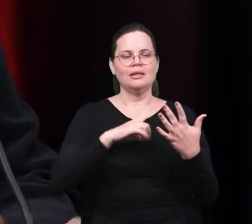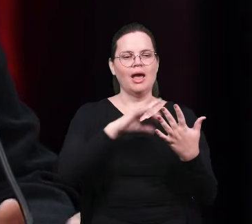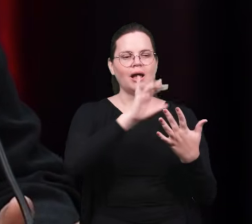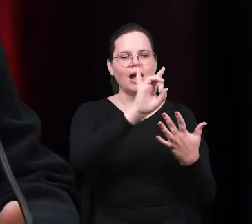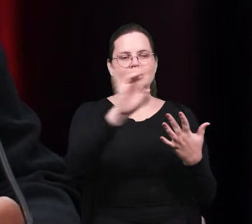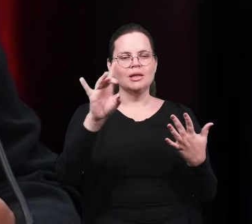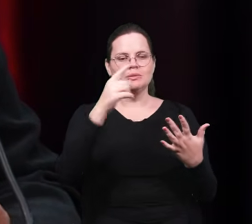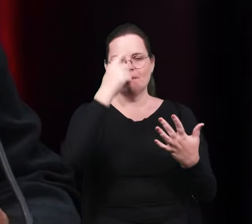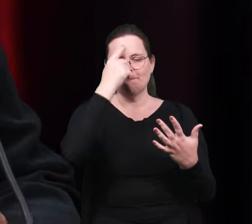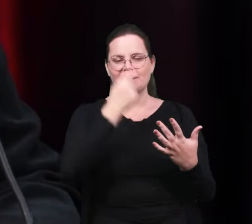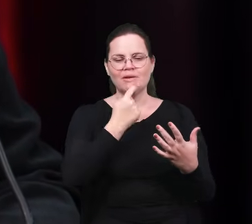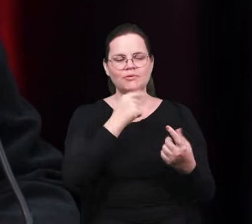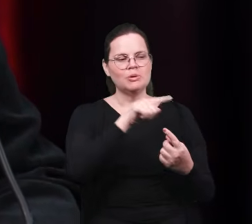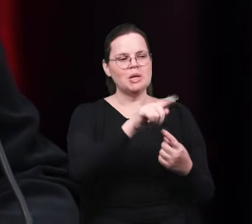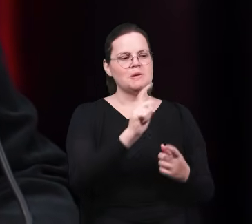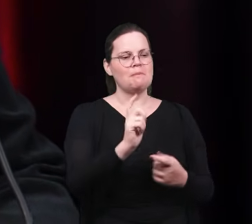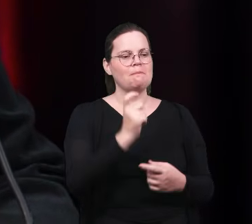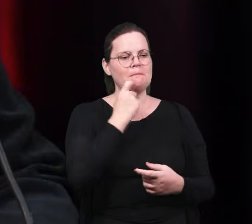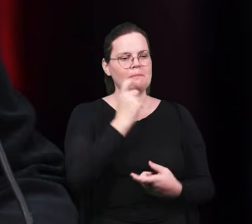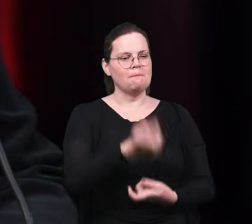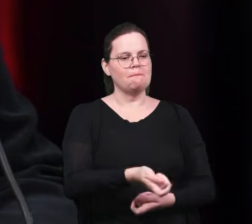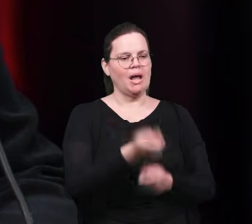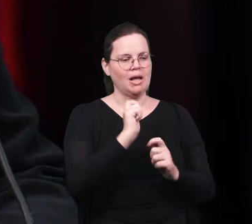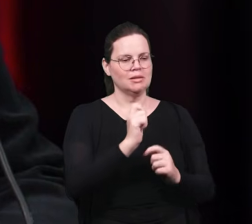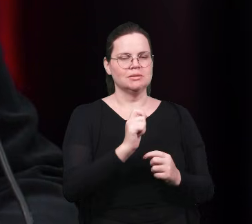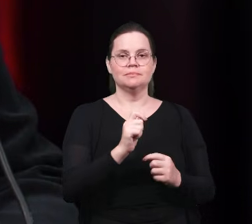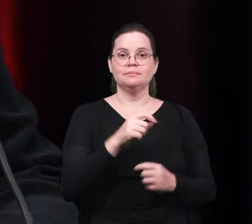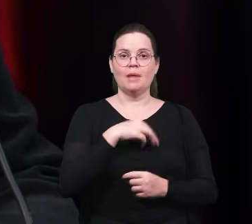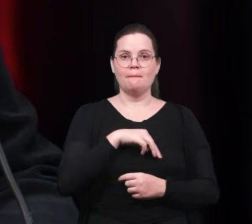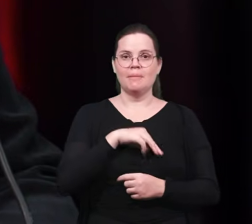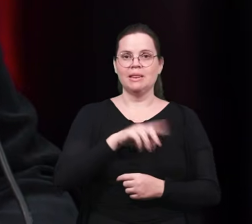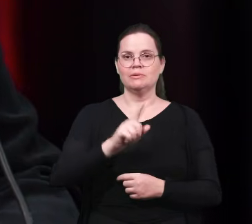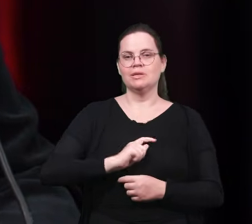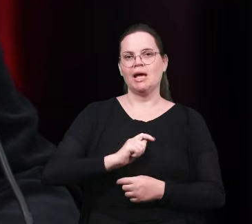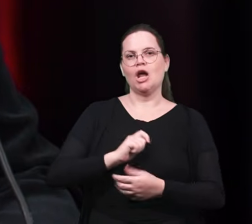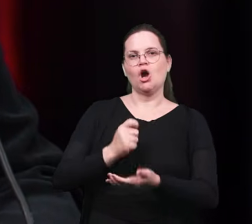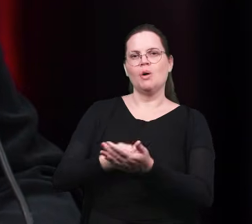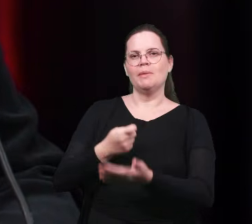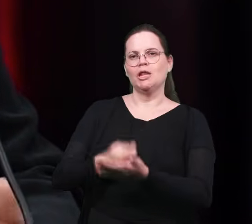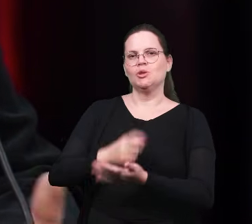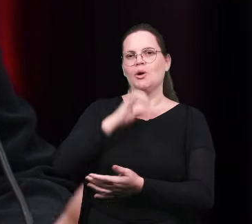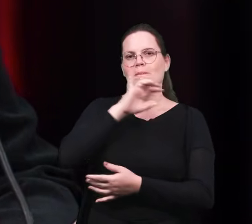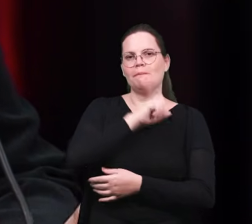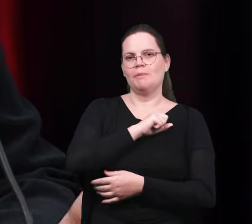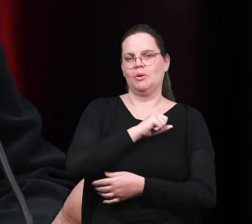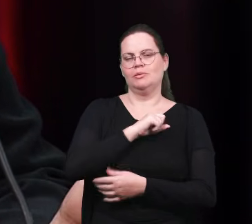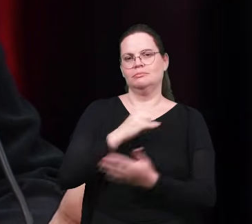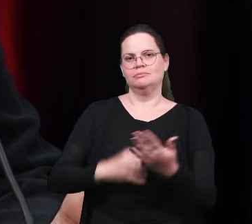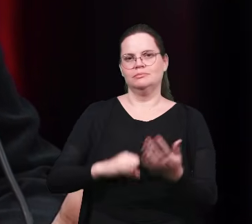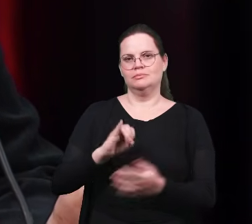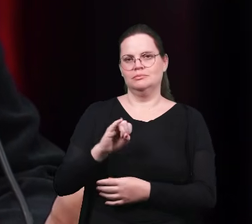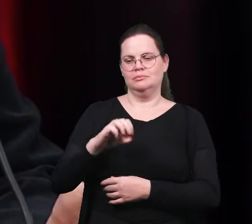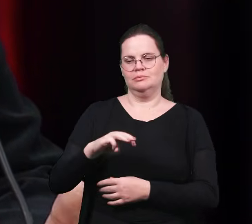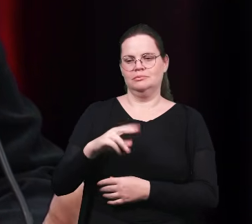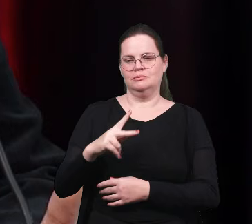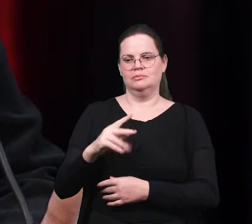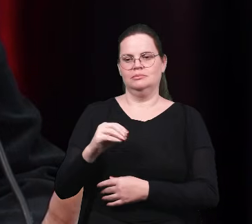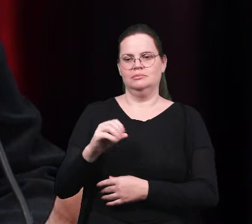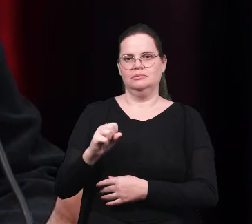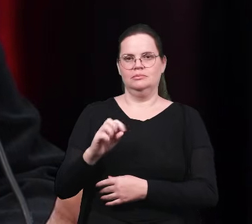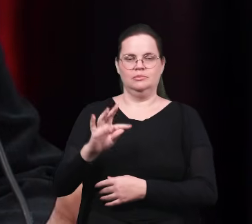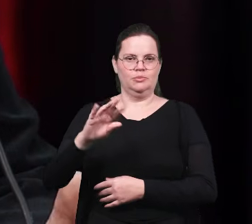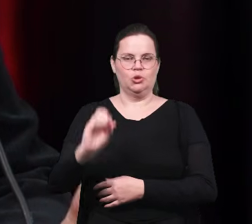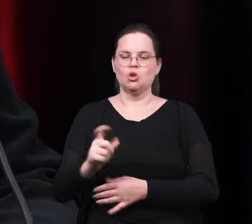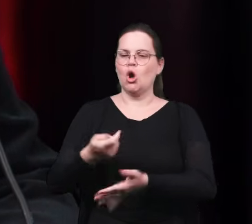né? Uns eram pescadores. Mateus, aqui ele era publicano, né? Ele era cobrador de impostos.